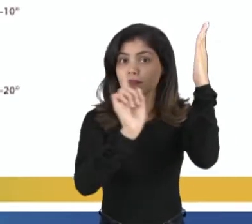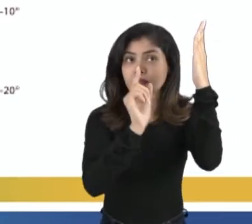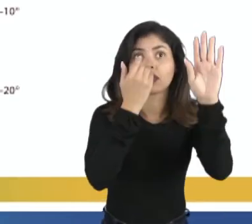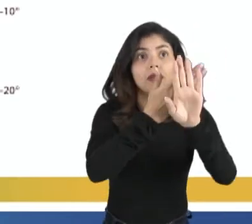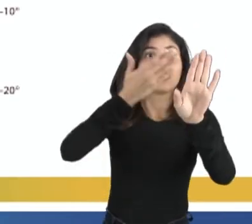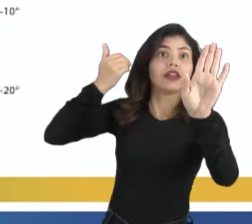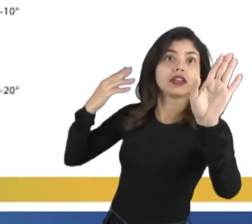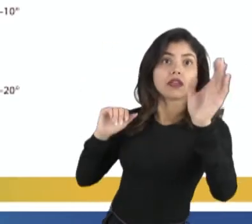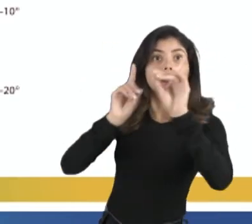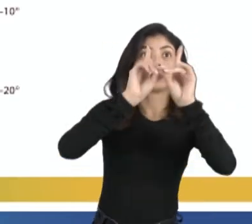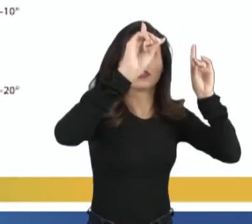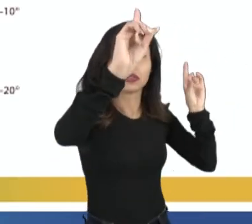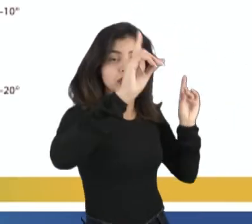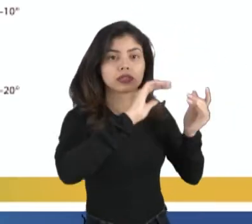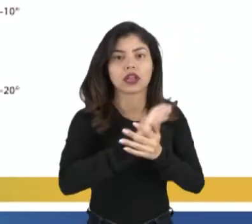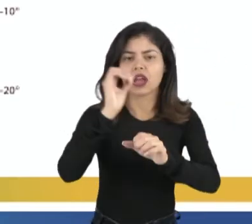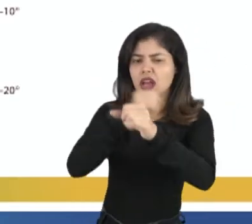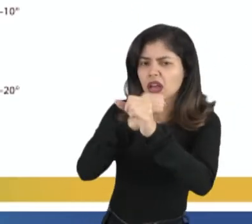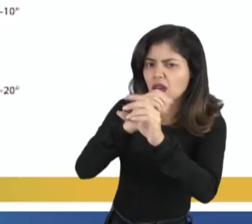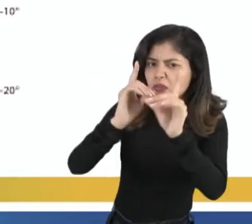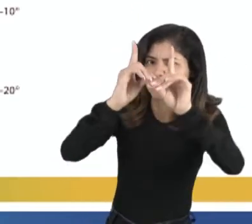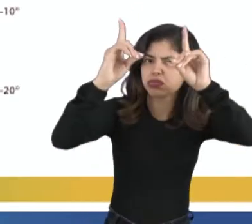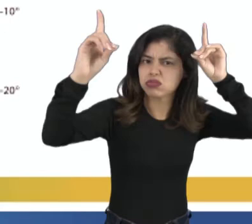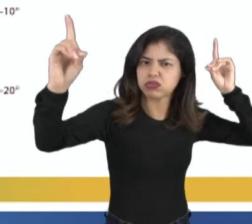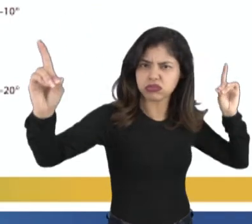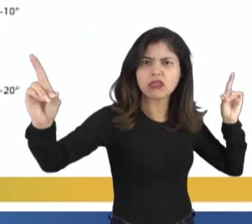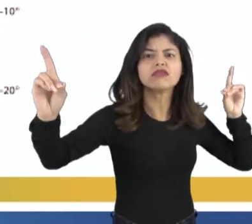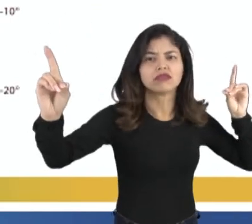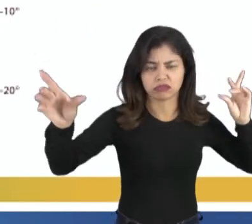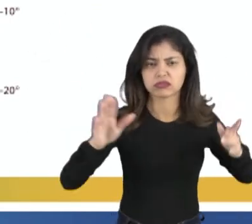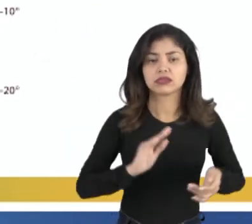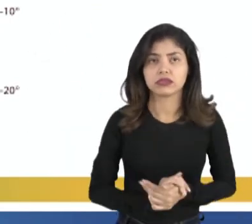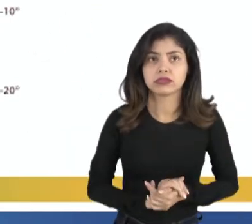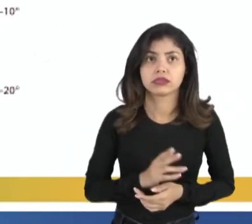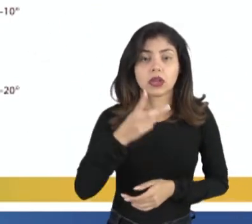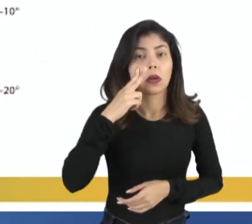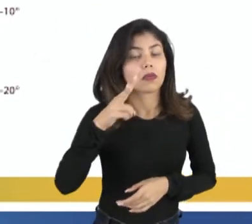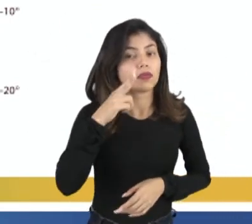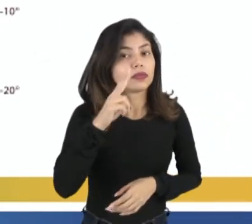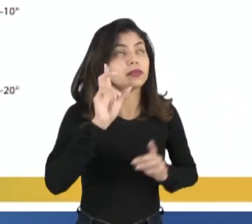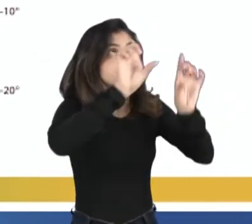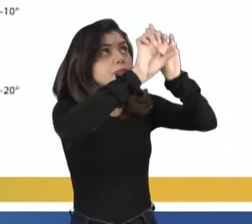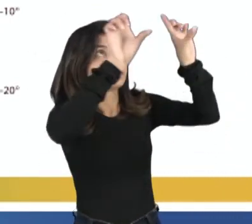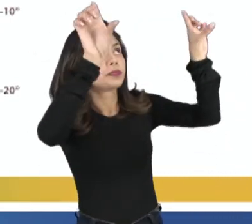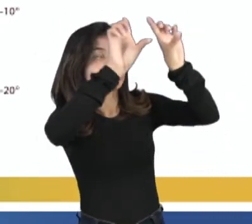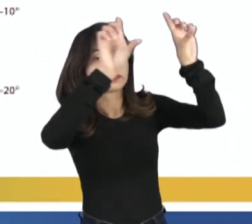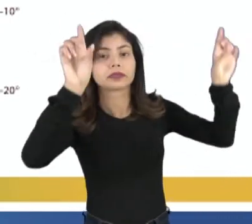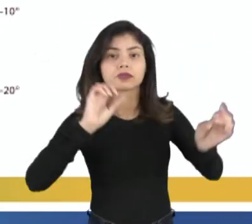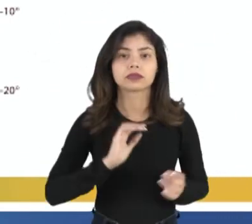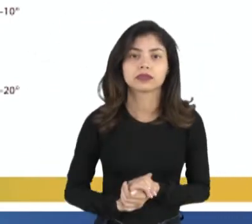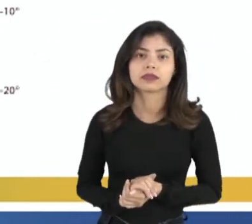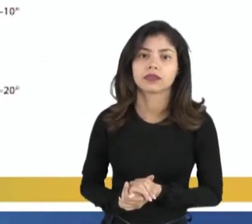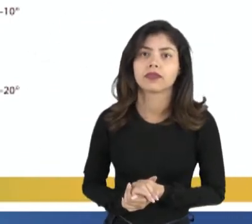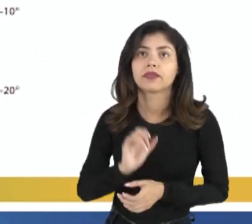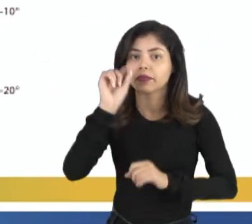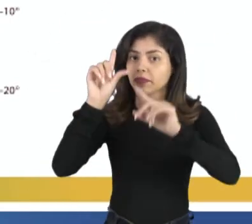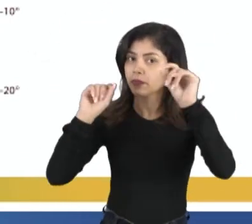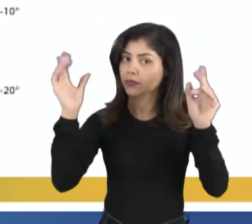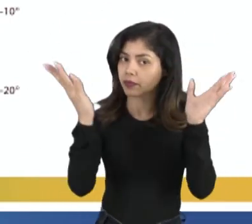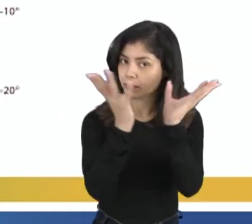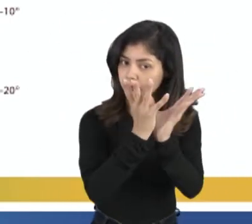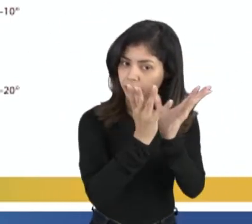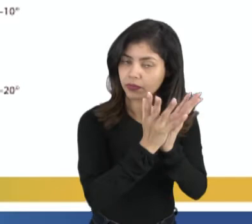verdade tem uma mais atrás ó mais longe né anos luz de distância então quando você olha lá no céu é as